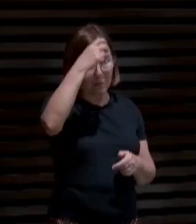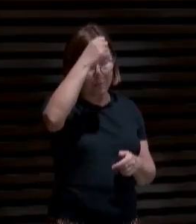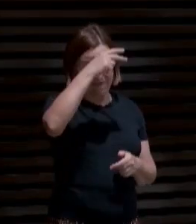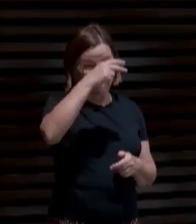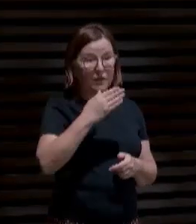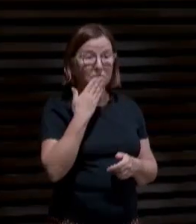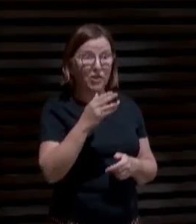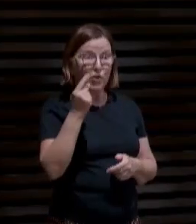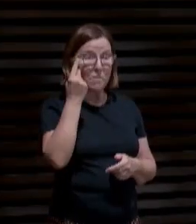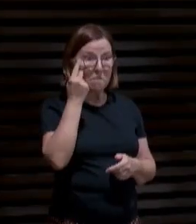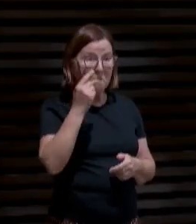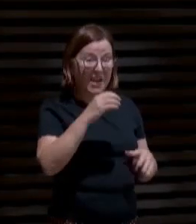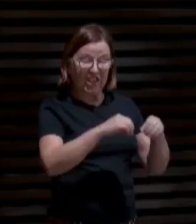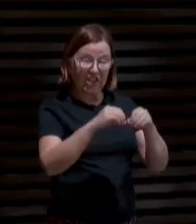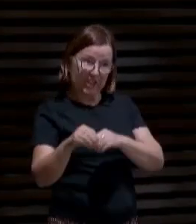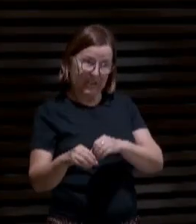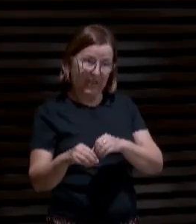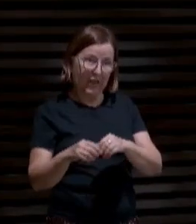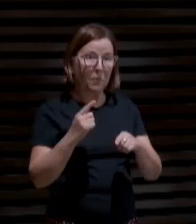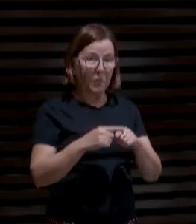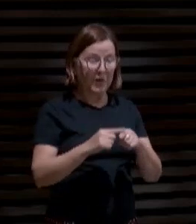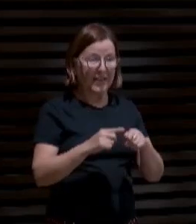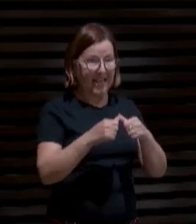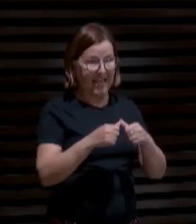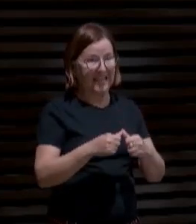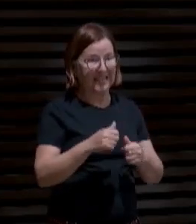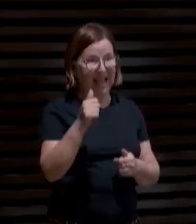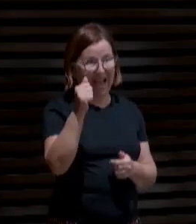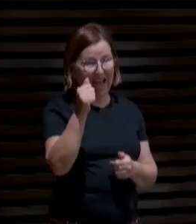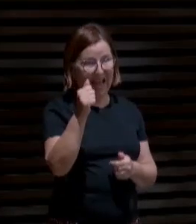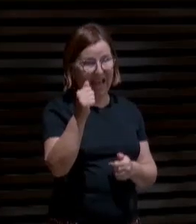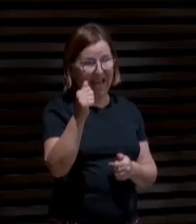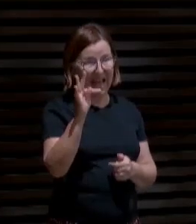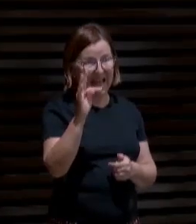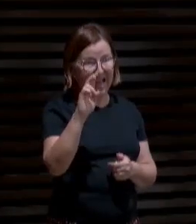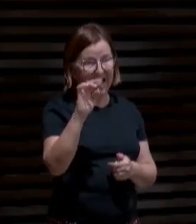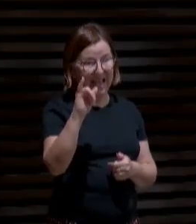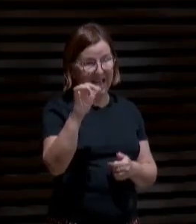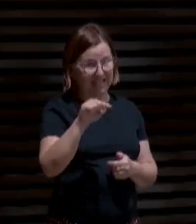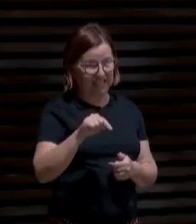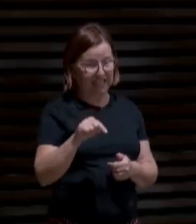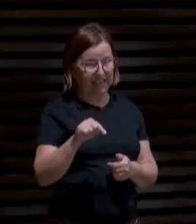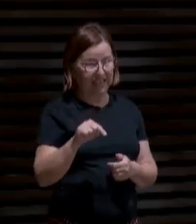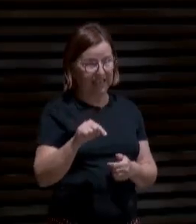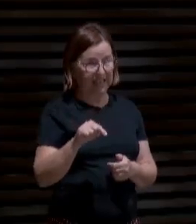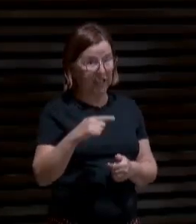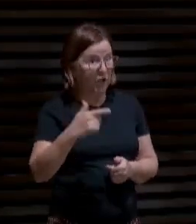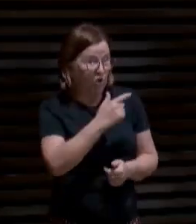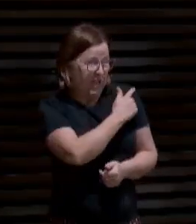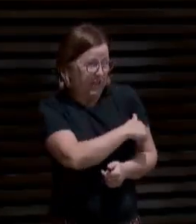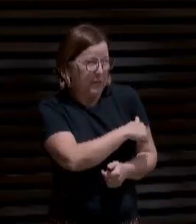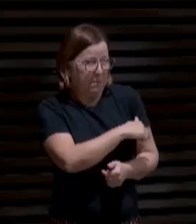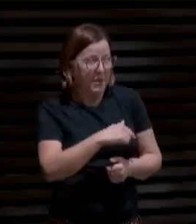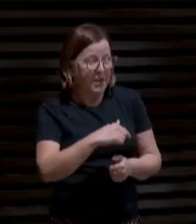de desrespeito à fé cristã. E ela gritou com todas as veras da sua alma: